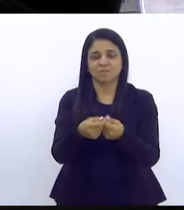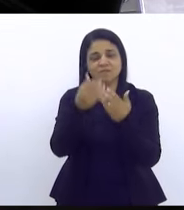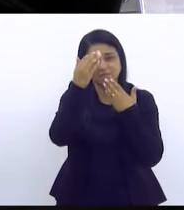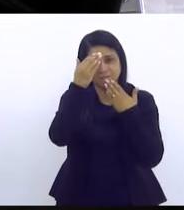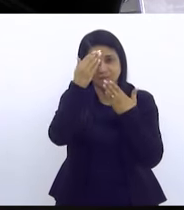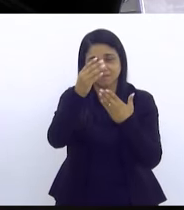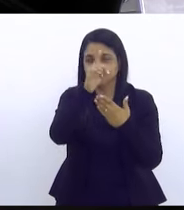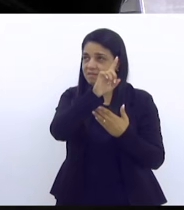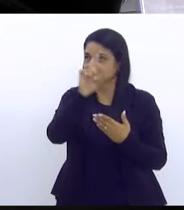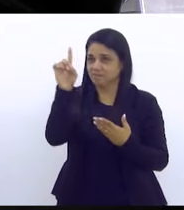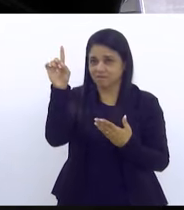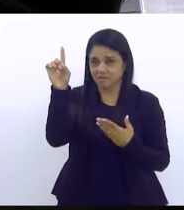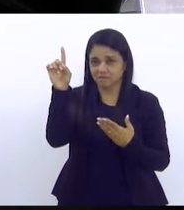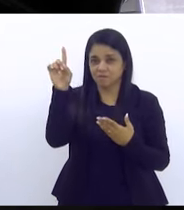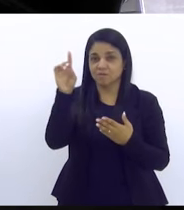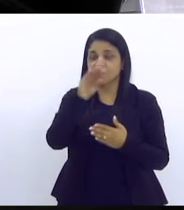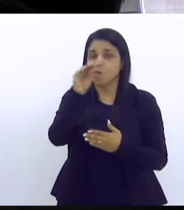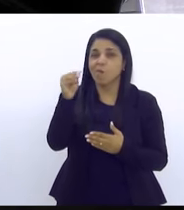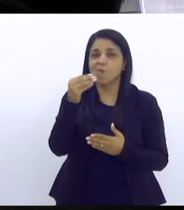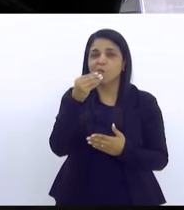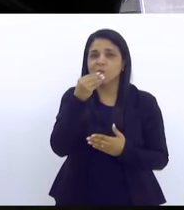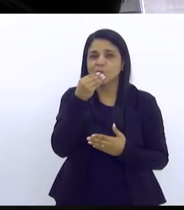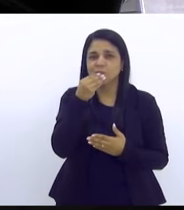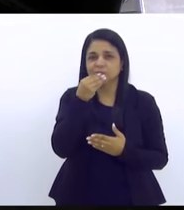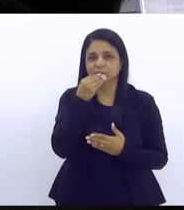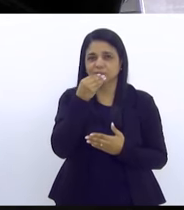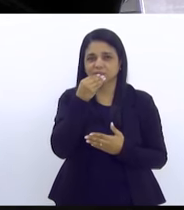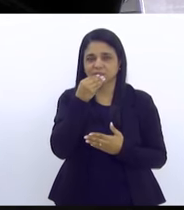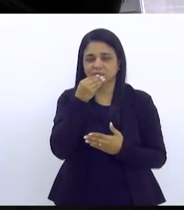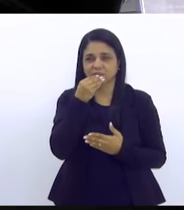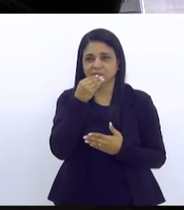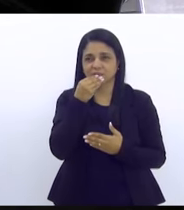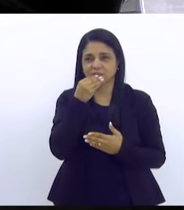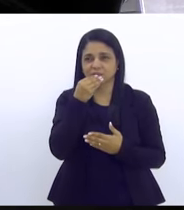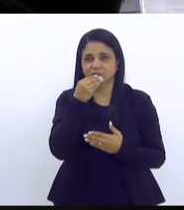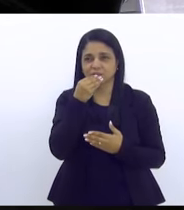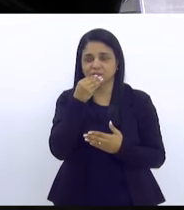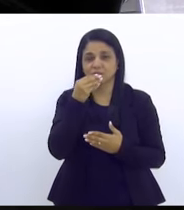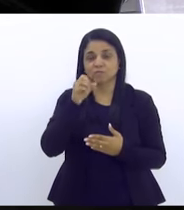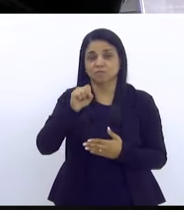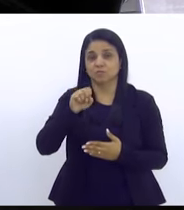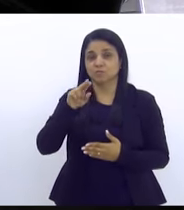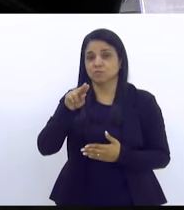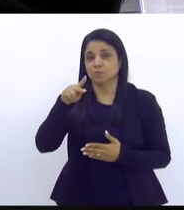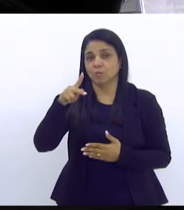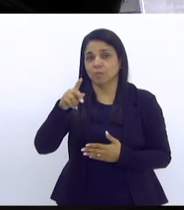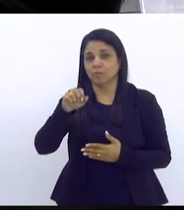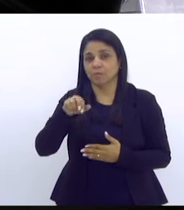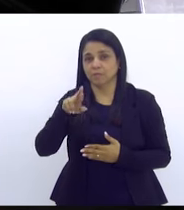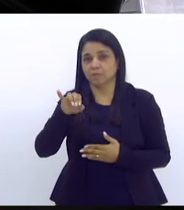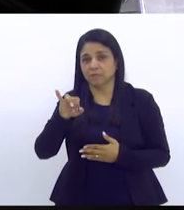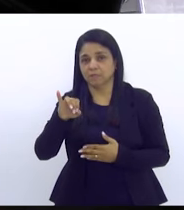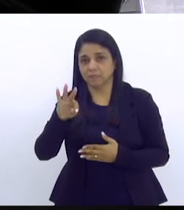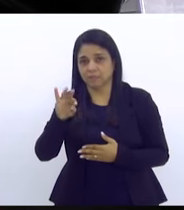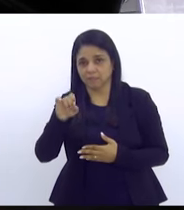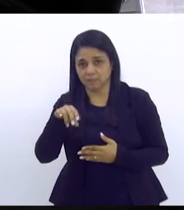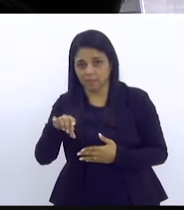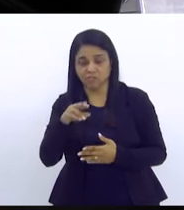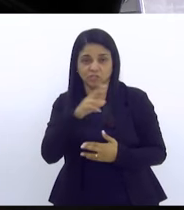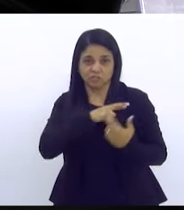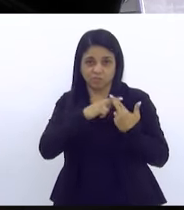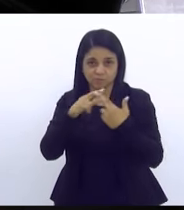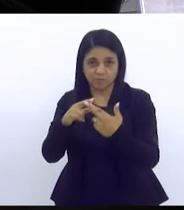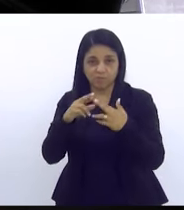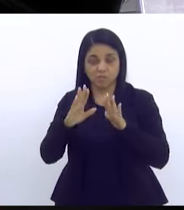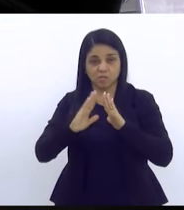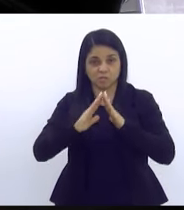agradecer a Deus, em primeiro lugar, essa oportunidade. Ser superintendente da Escola Bíblica Dominical, do Ministério Adeso, para mim